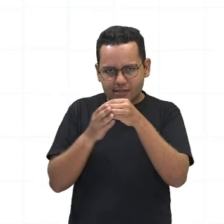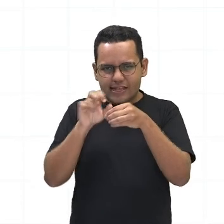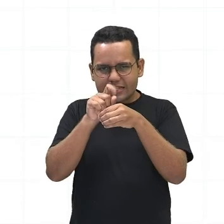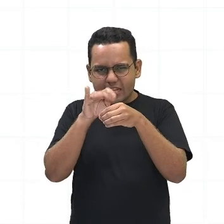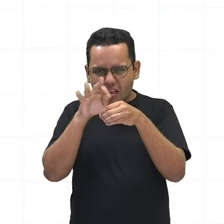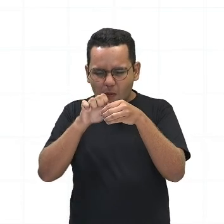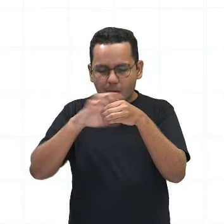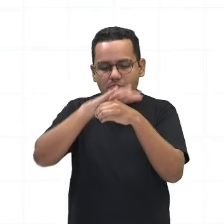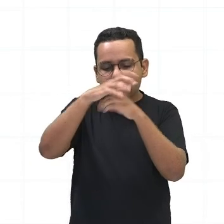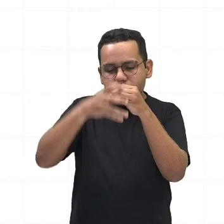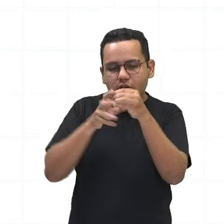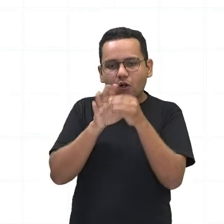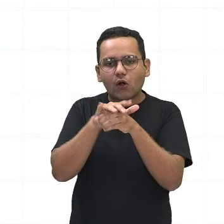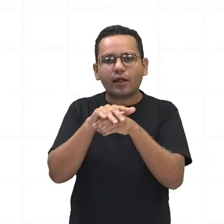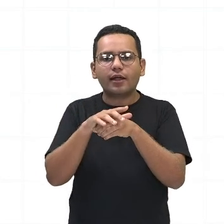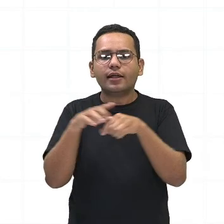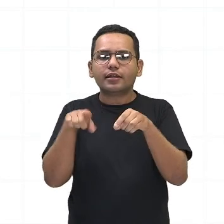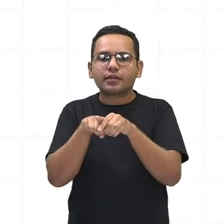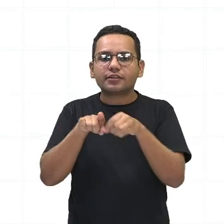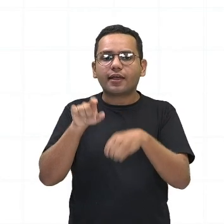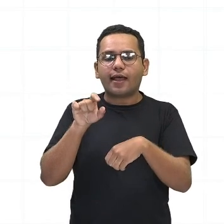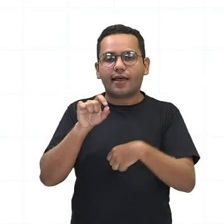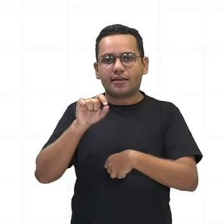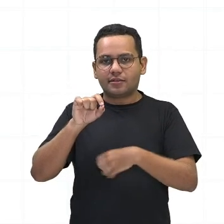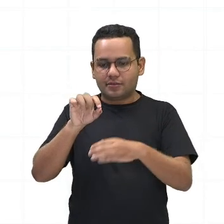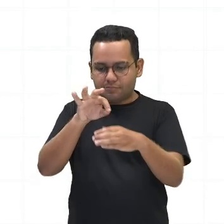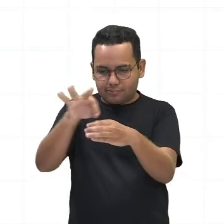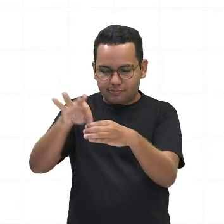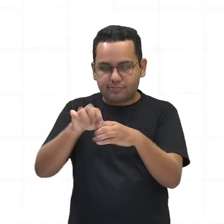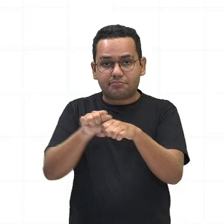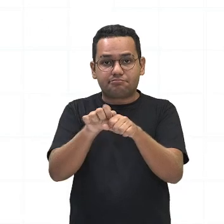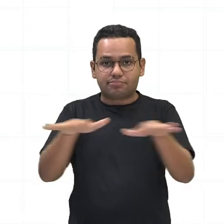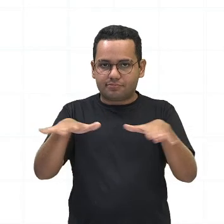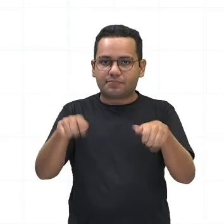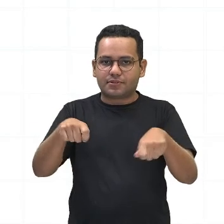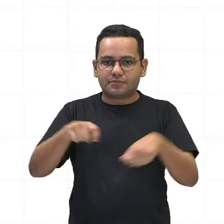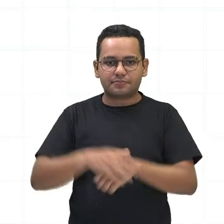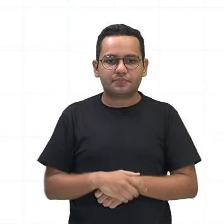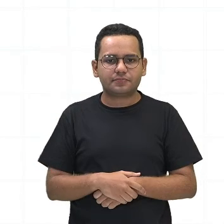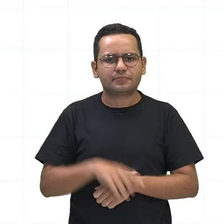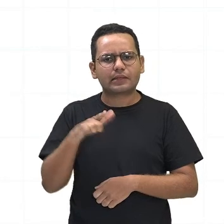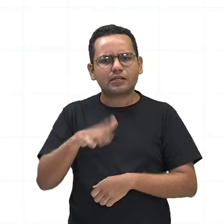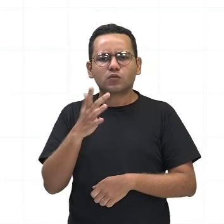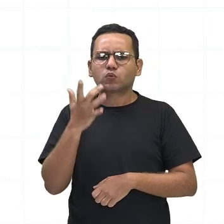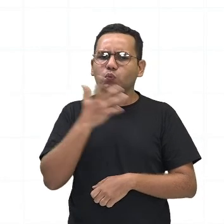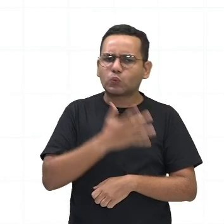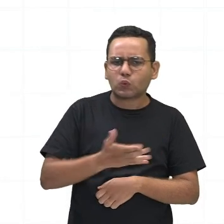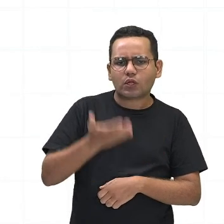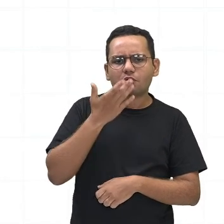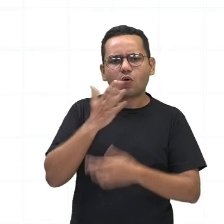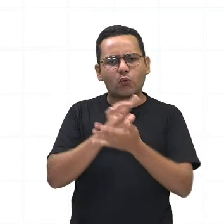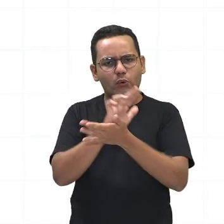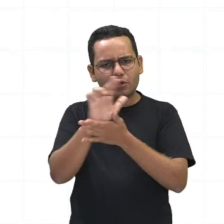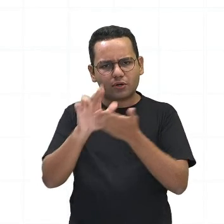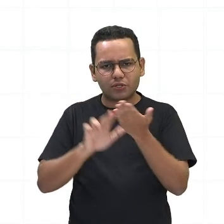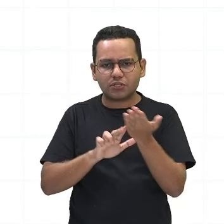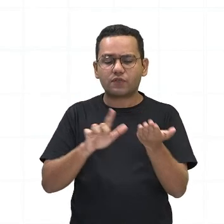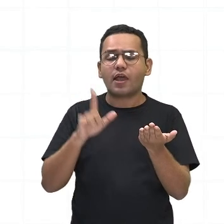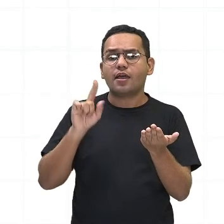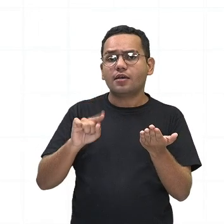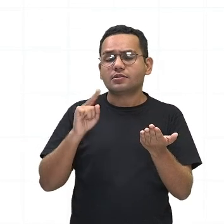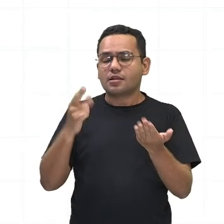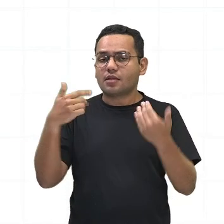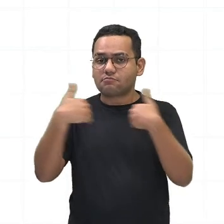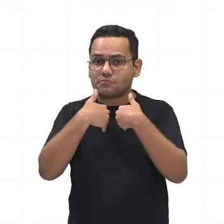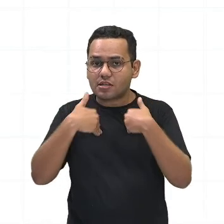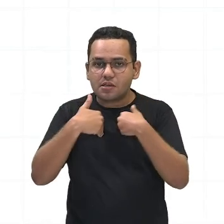dispersão lá na natureza. Muitas vezes, eles são coloridos, suculentos e atraem animais diversos que utilizam